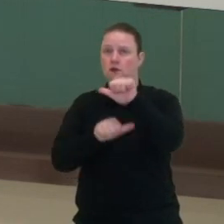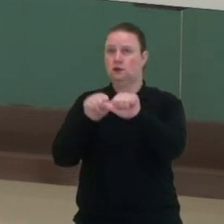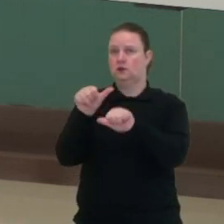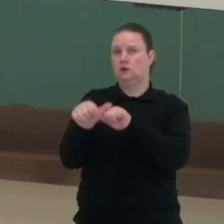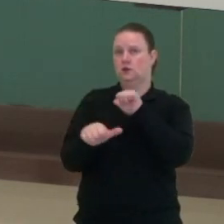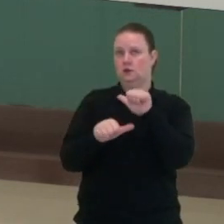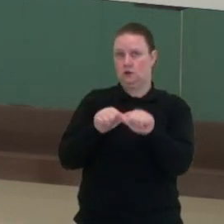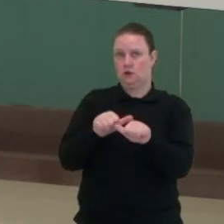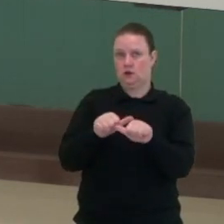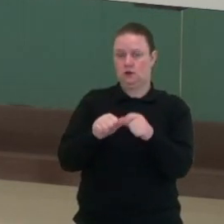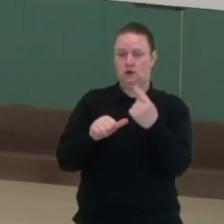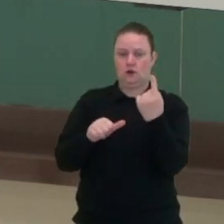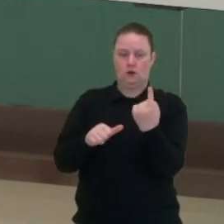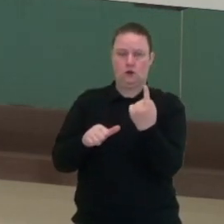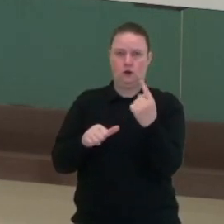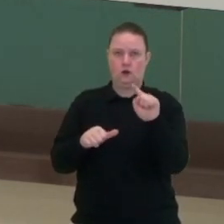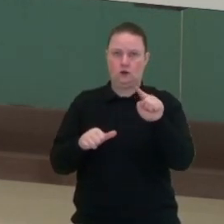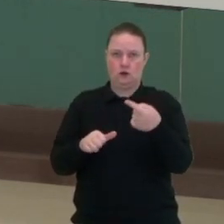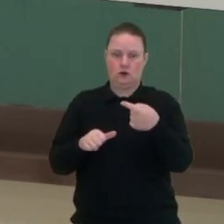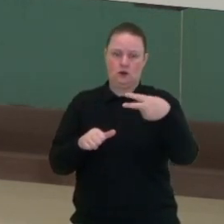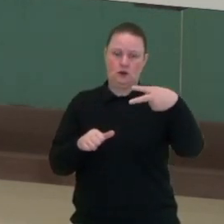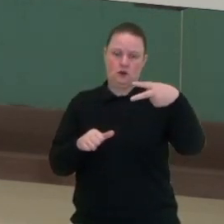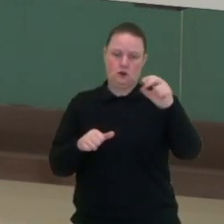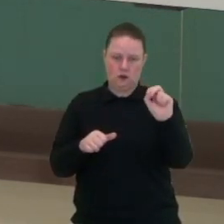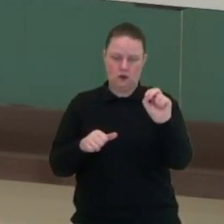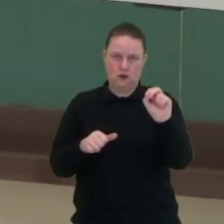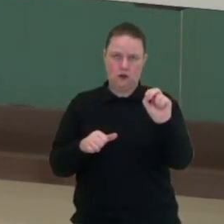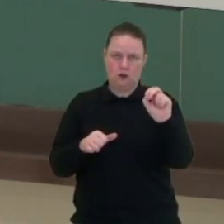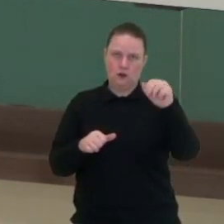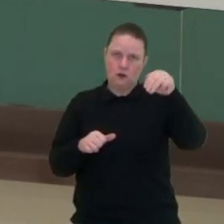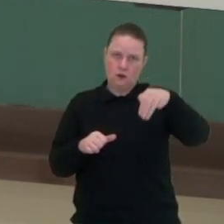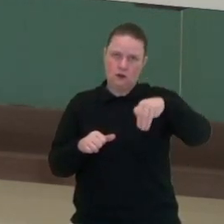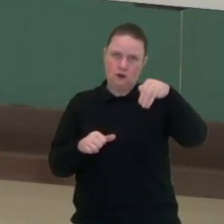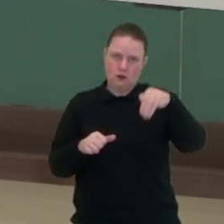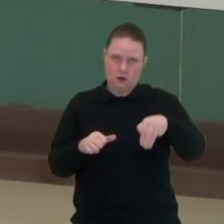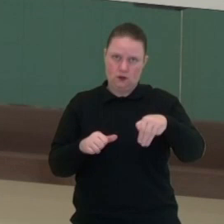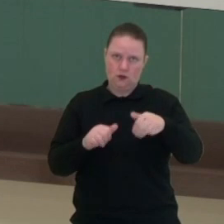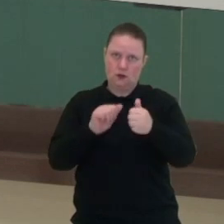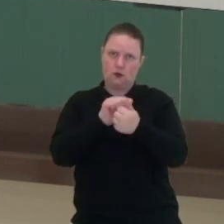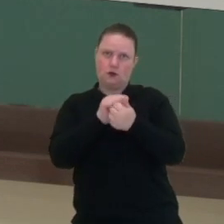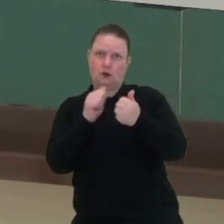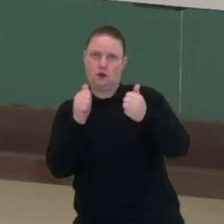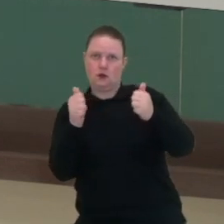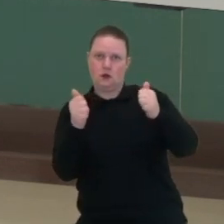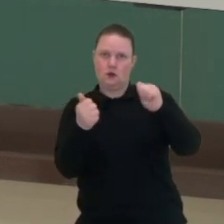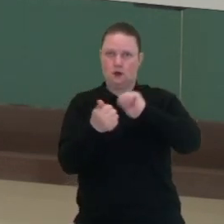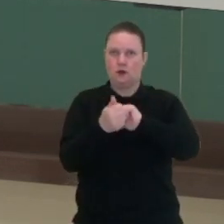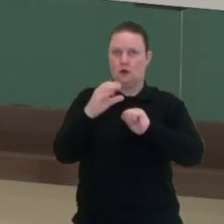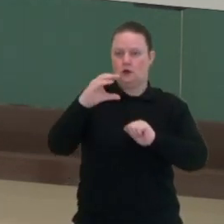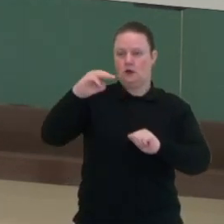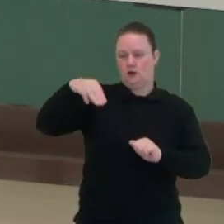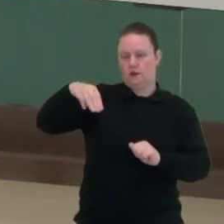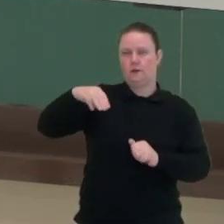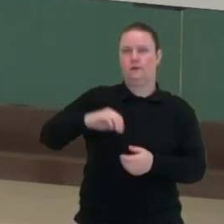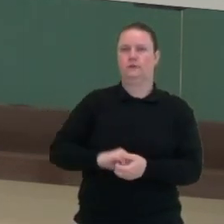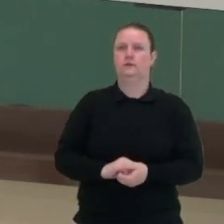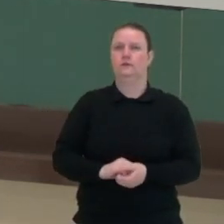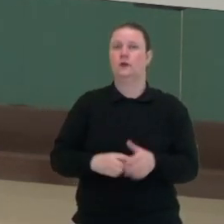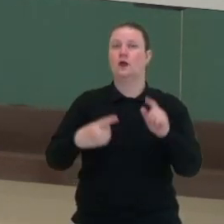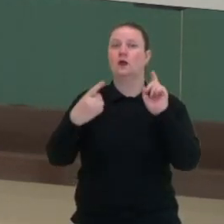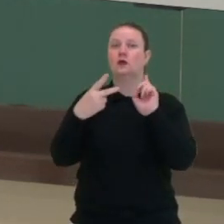transformação desse 1,20 metros para centímetros. Segundo passo, calcular